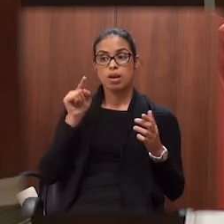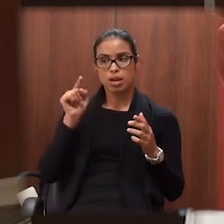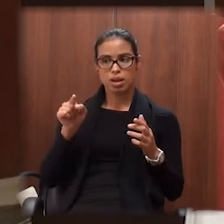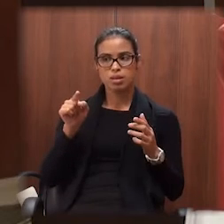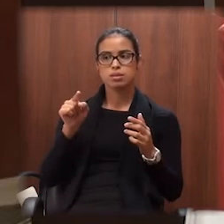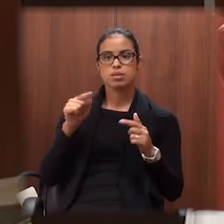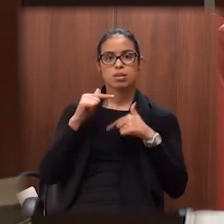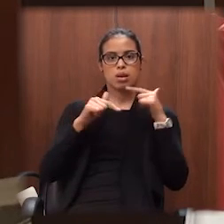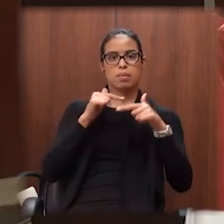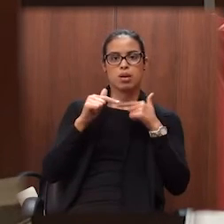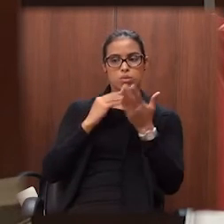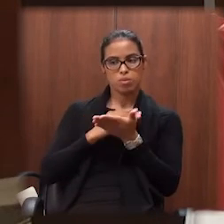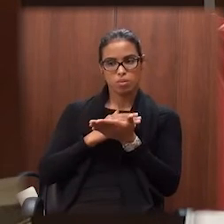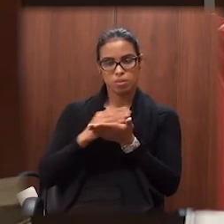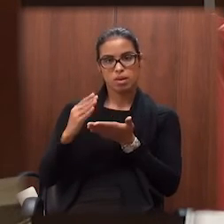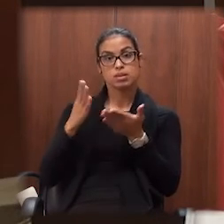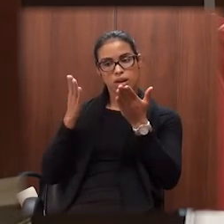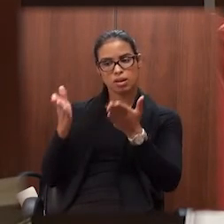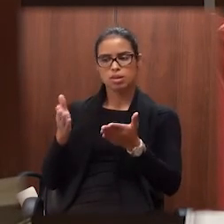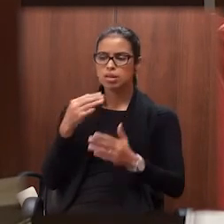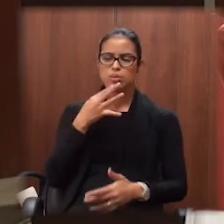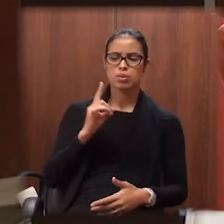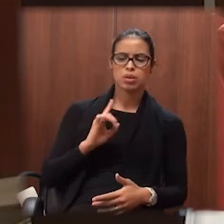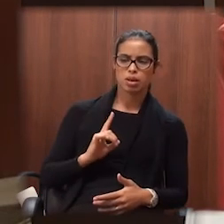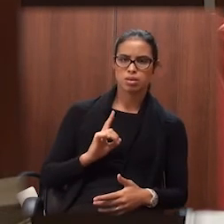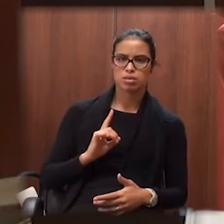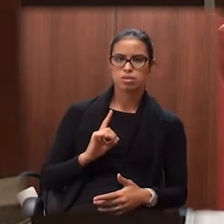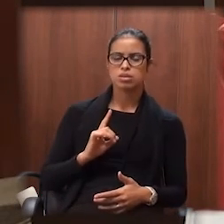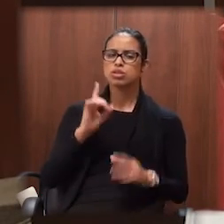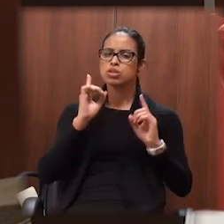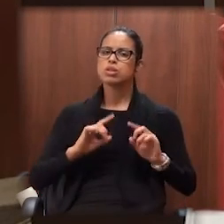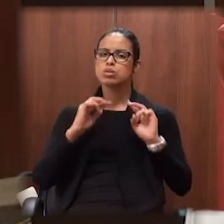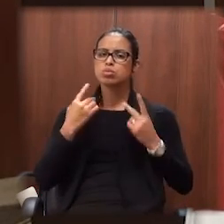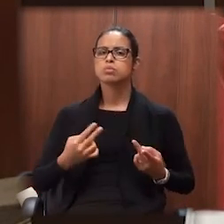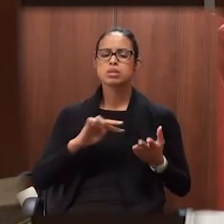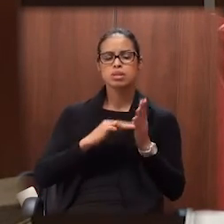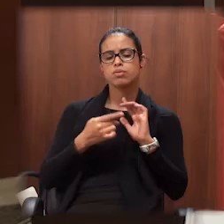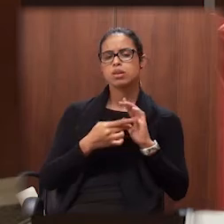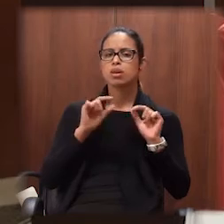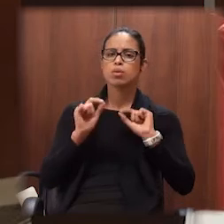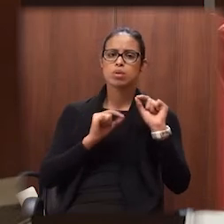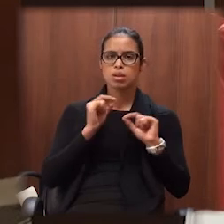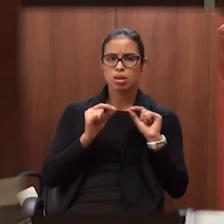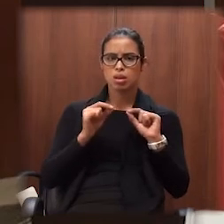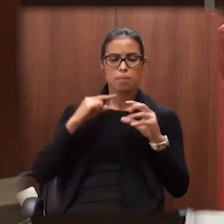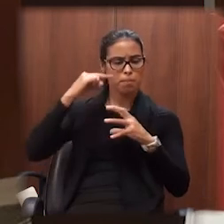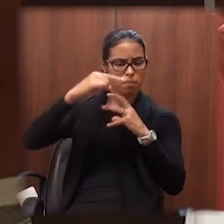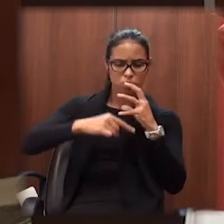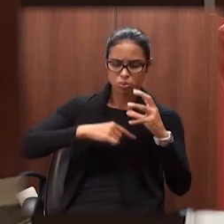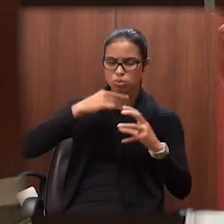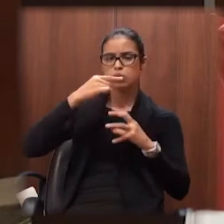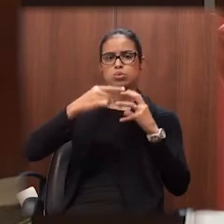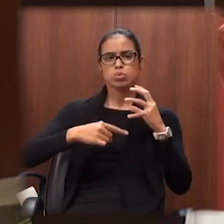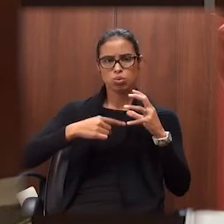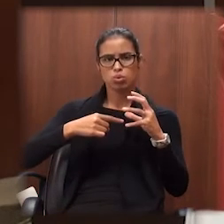de partida. O que são direitos humanos, por que eles são universais, o